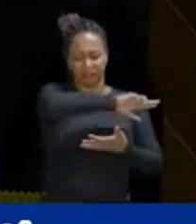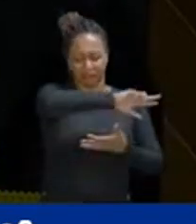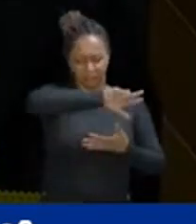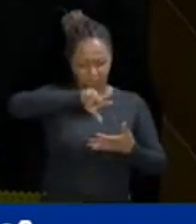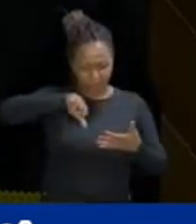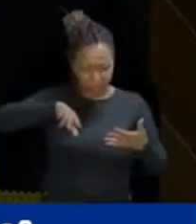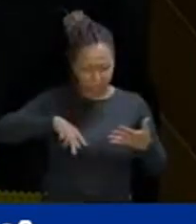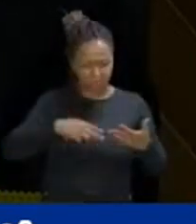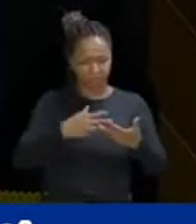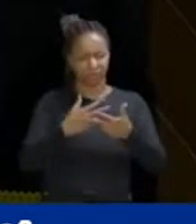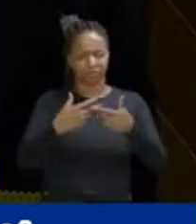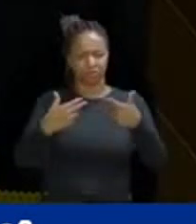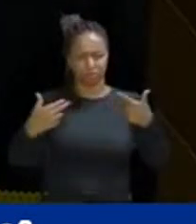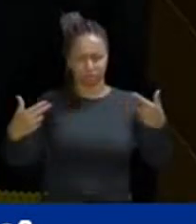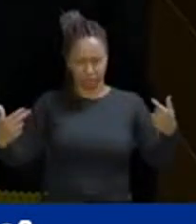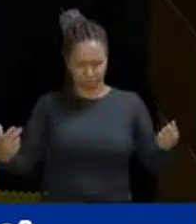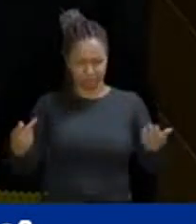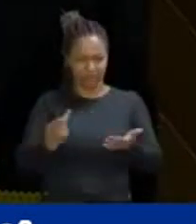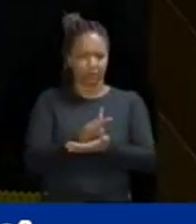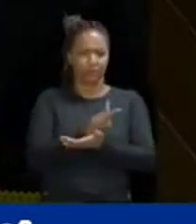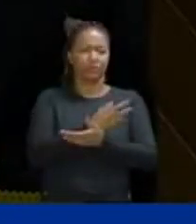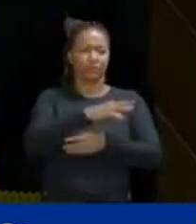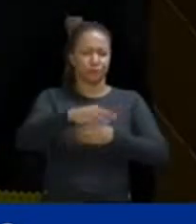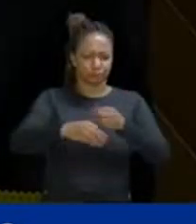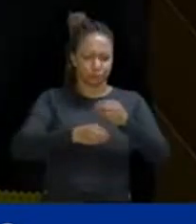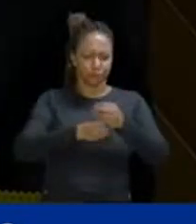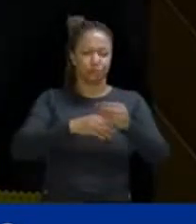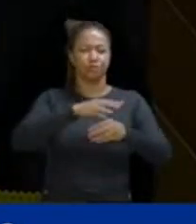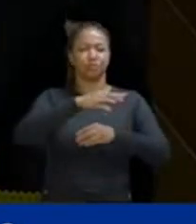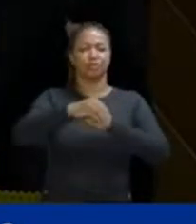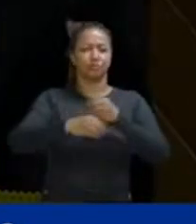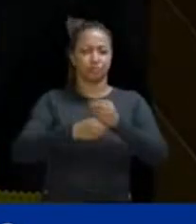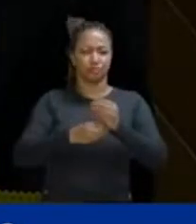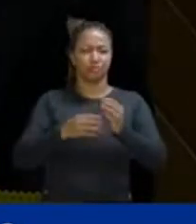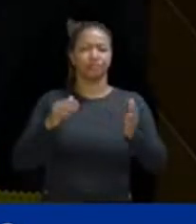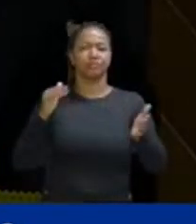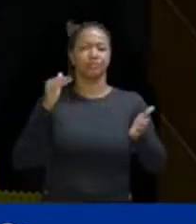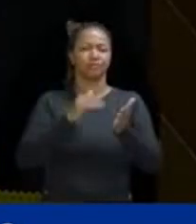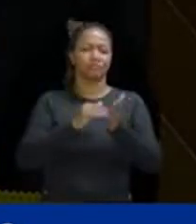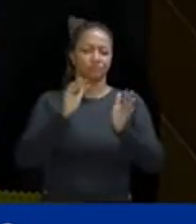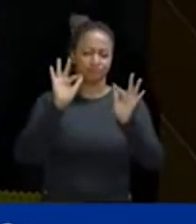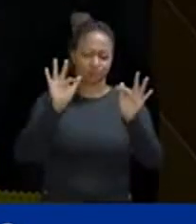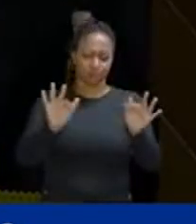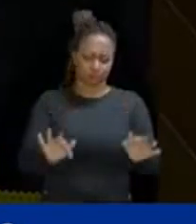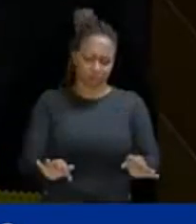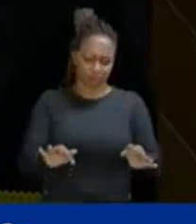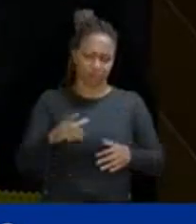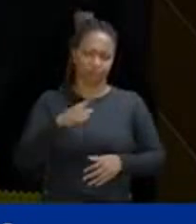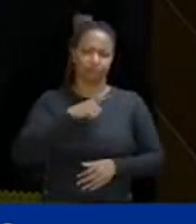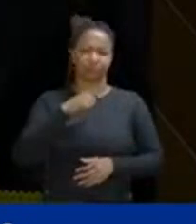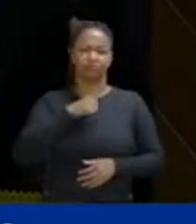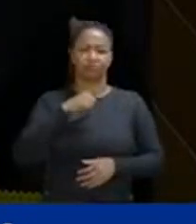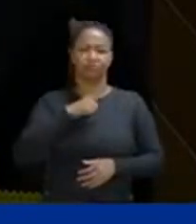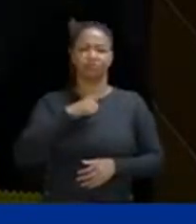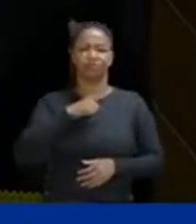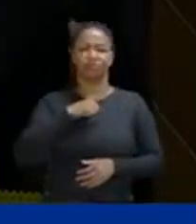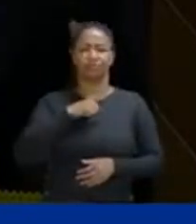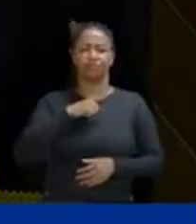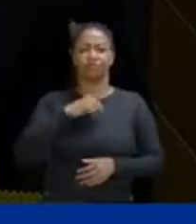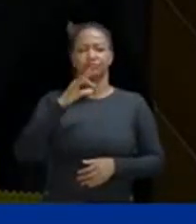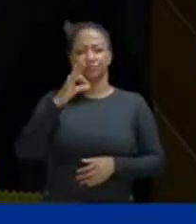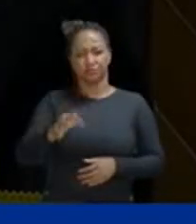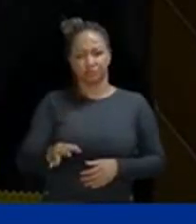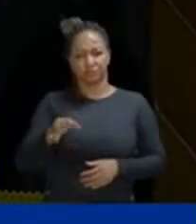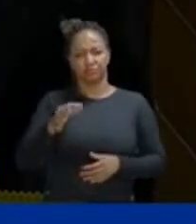elementos, desde a fase inquisitorial até a instrução probatória, que cria um quadro consistente